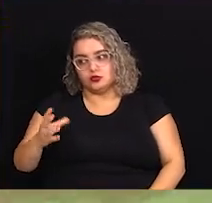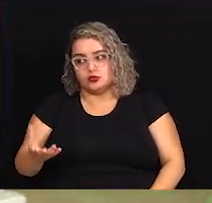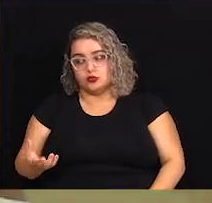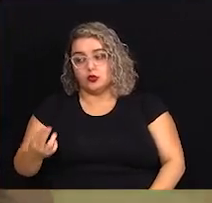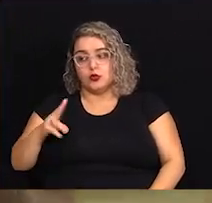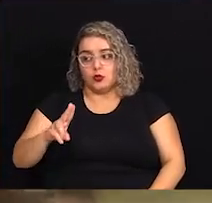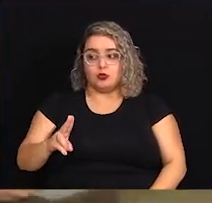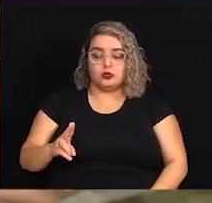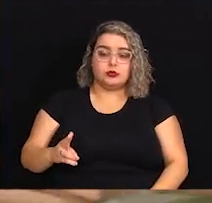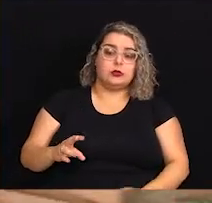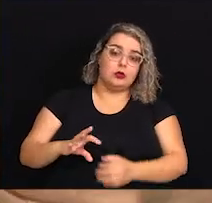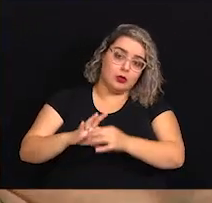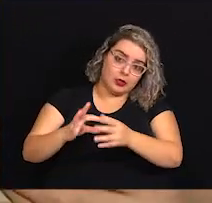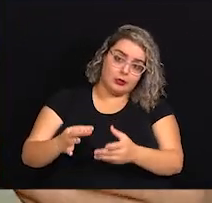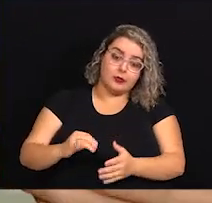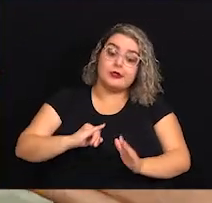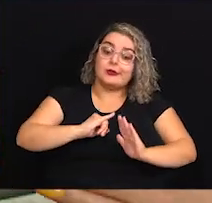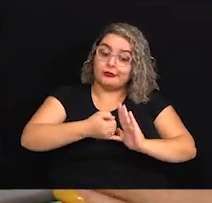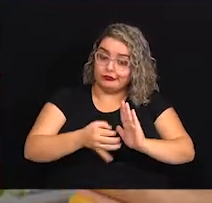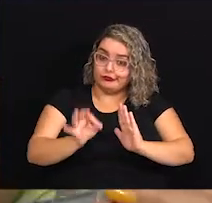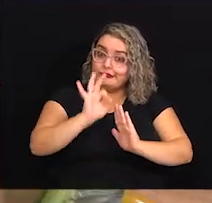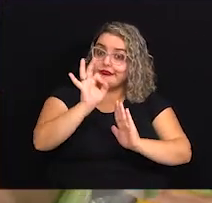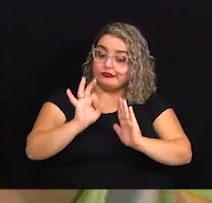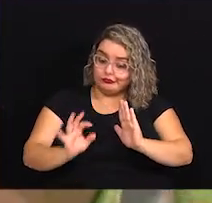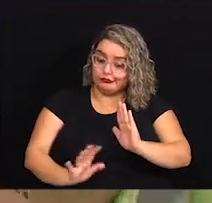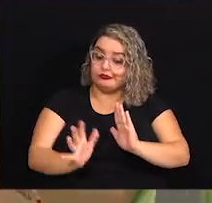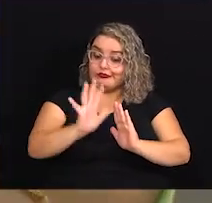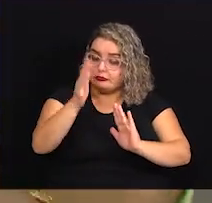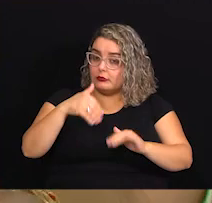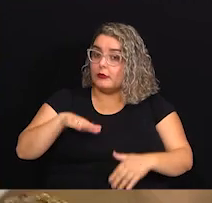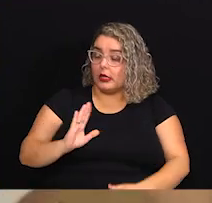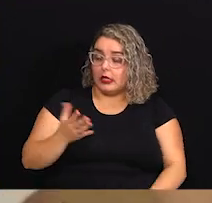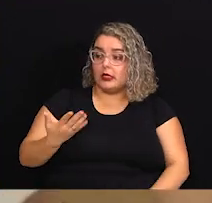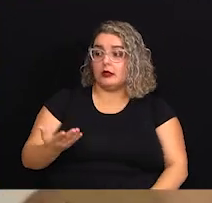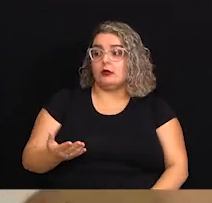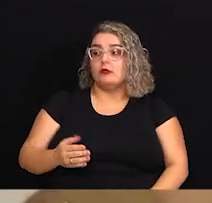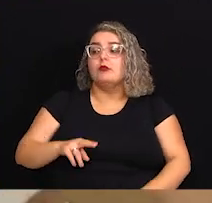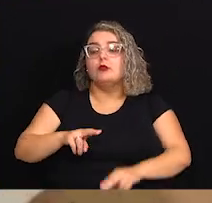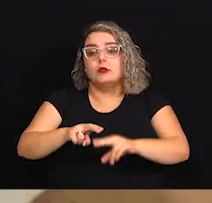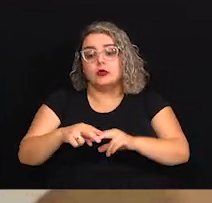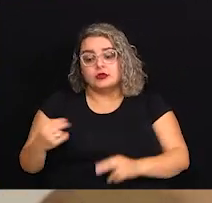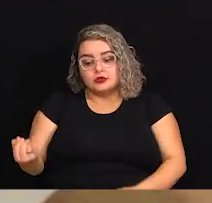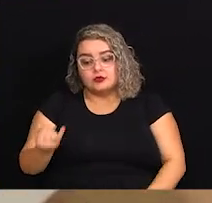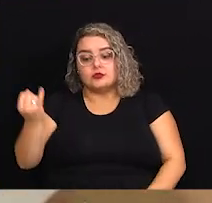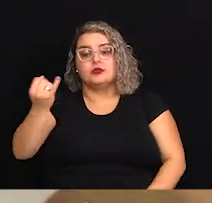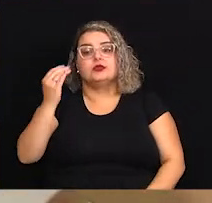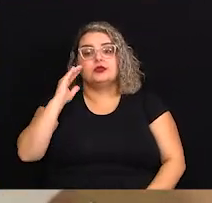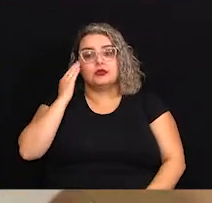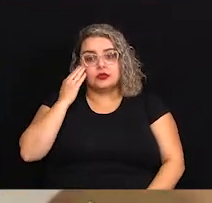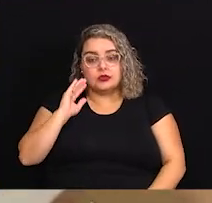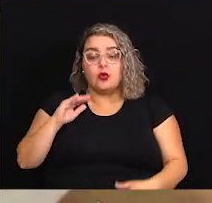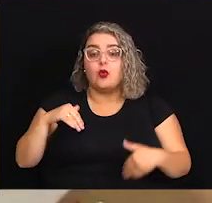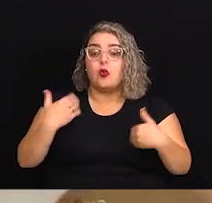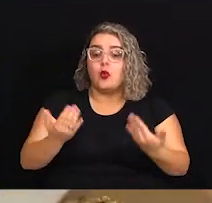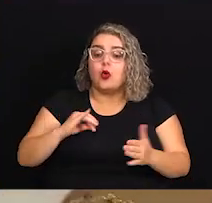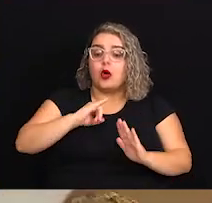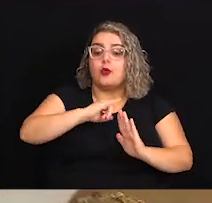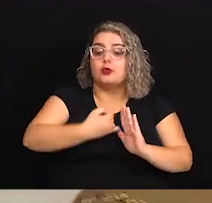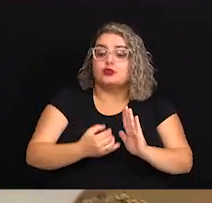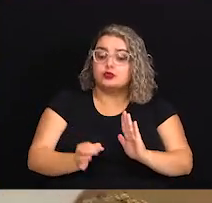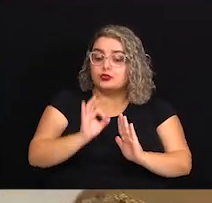crédito vai ser um juros muito alto. Então, por isso a importância de entender qual juros está sendo oferecido, né? Qual